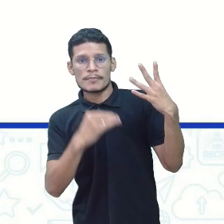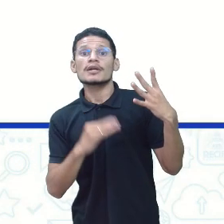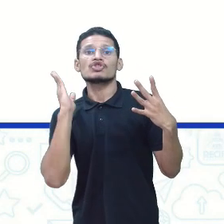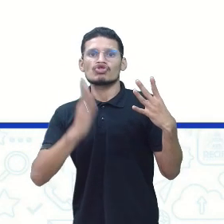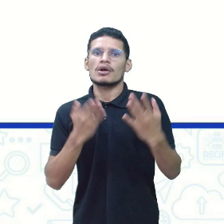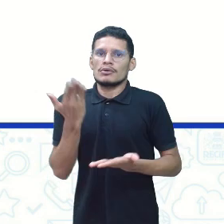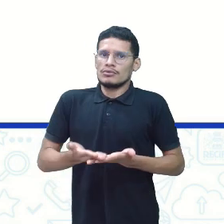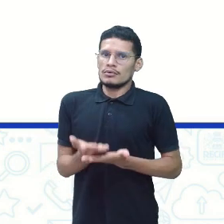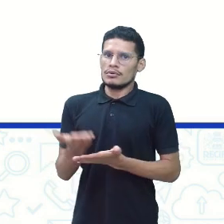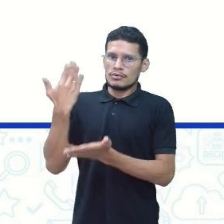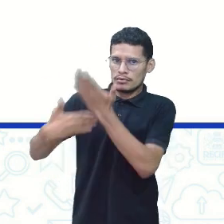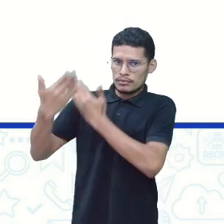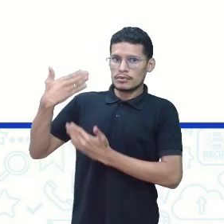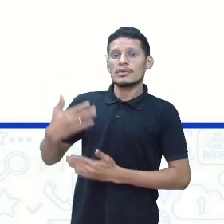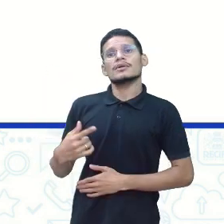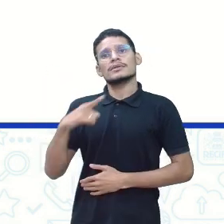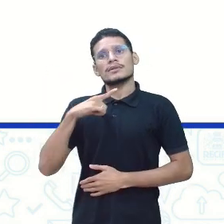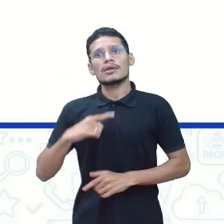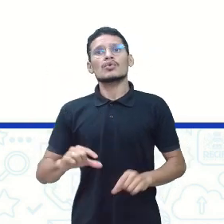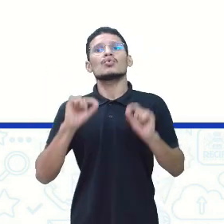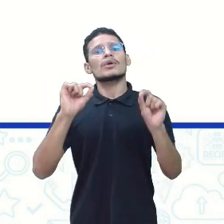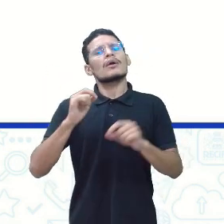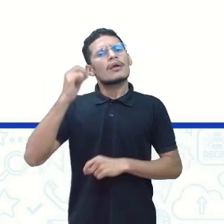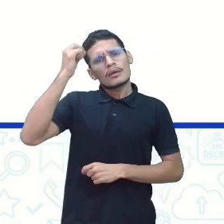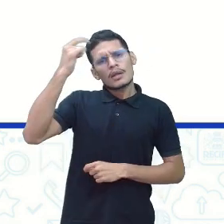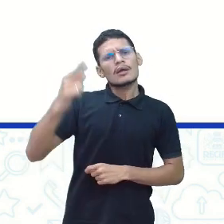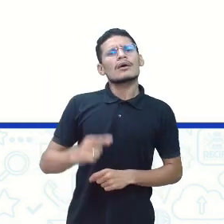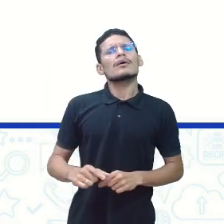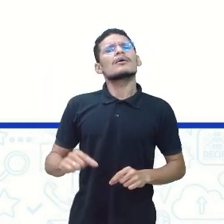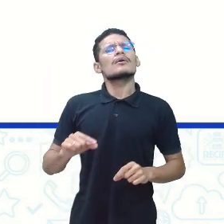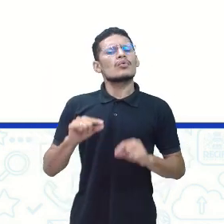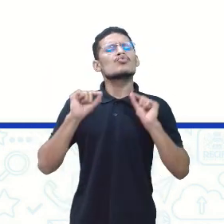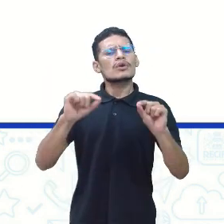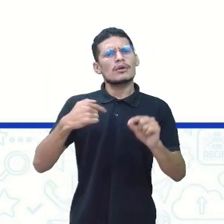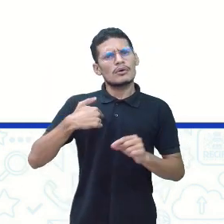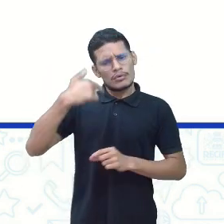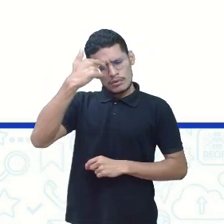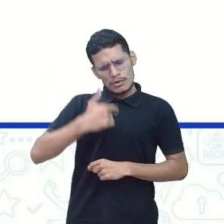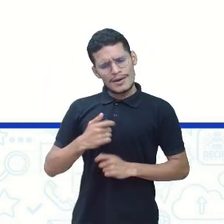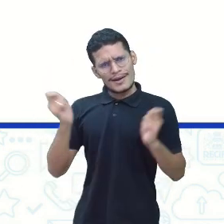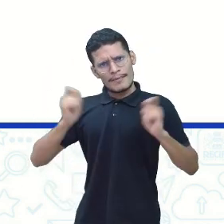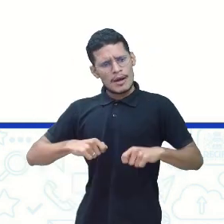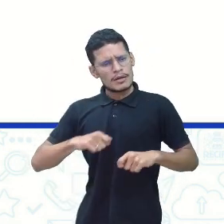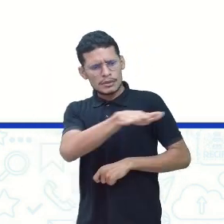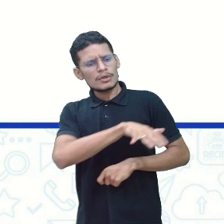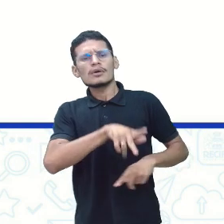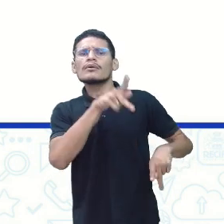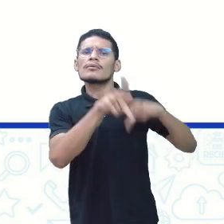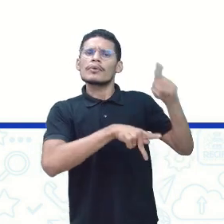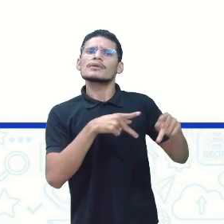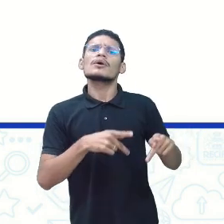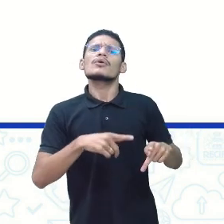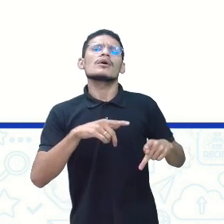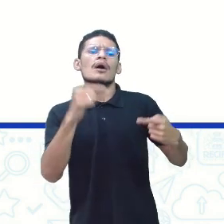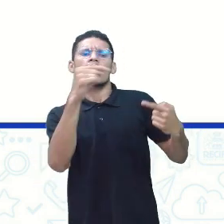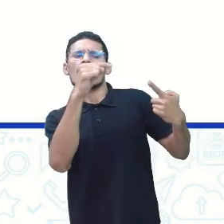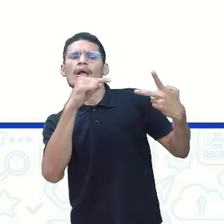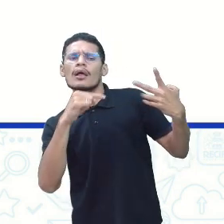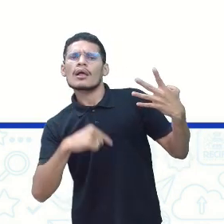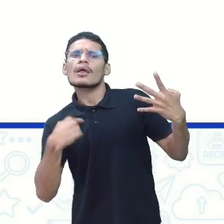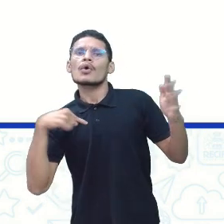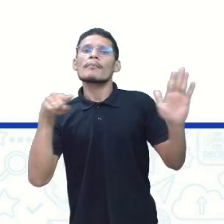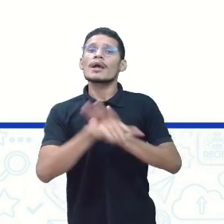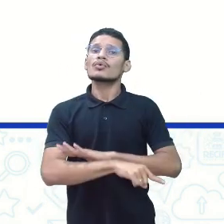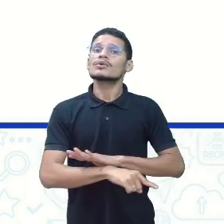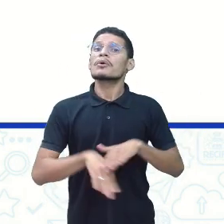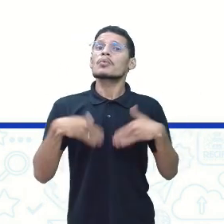passada, e aí a gente vai perceber a ideia de o que eu posso, diante dessa população, Quais são as coisas que eu posso